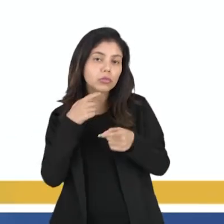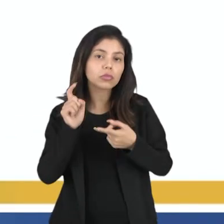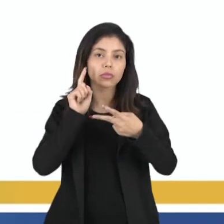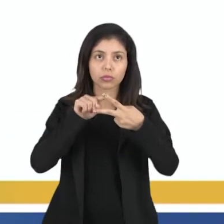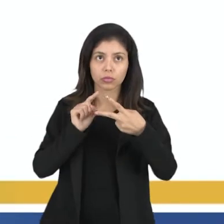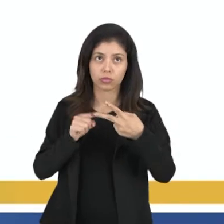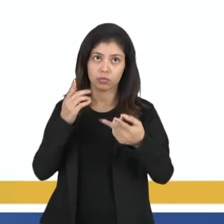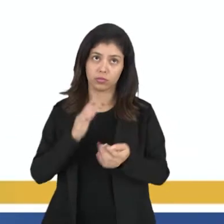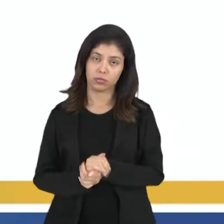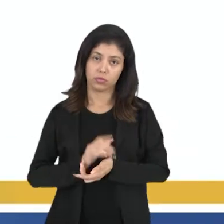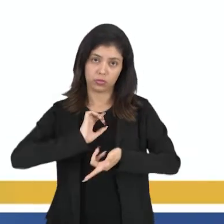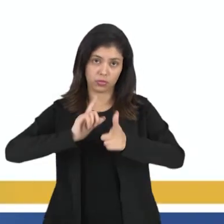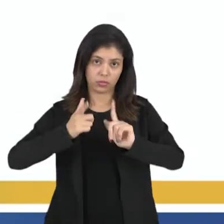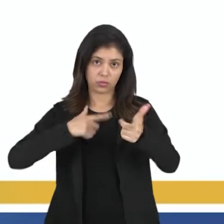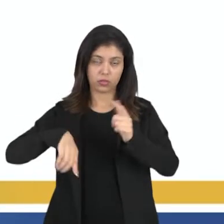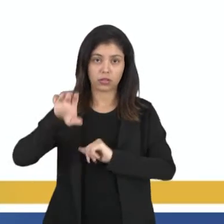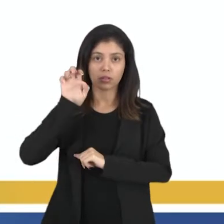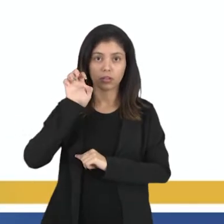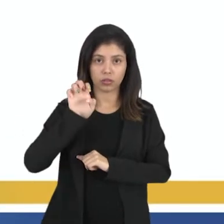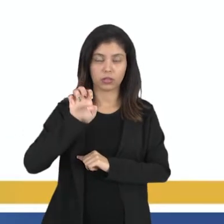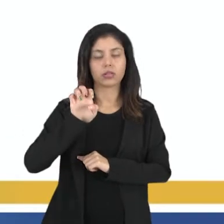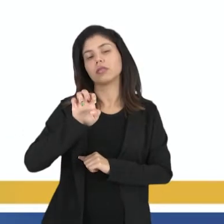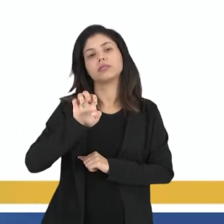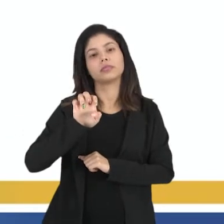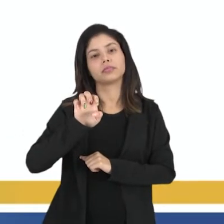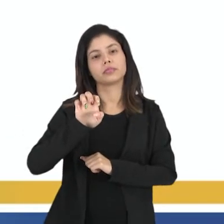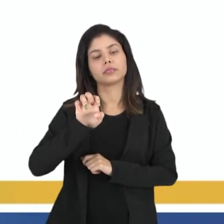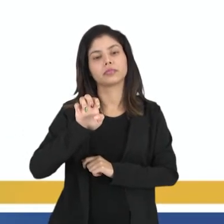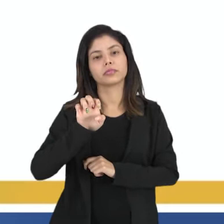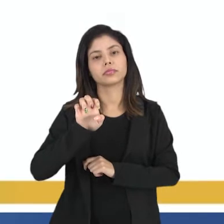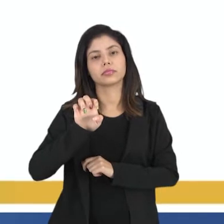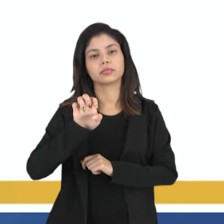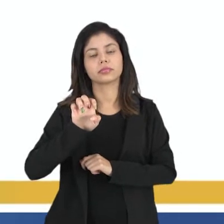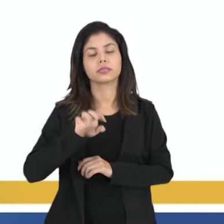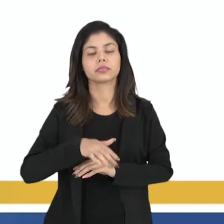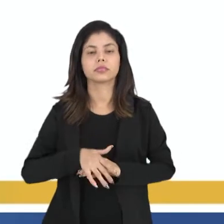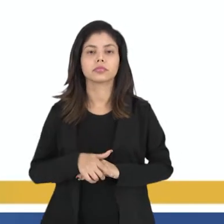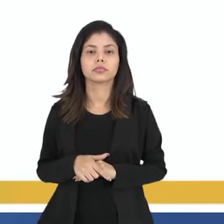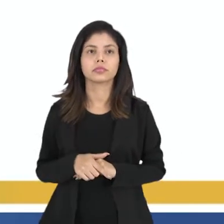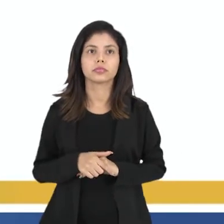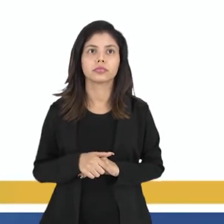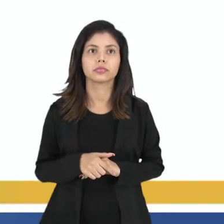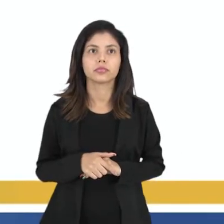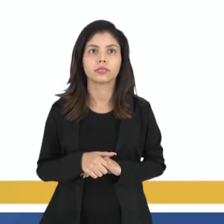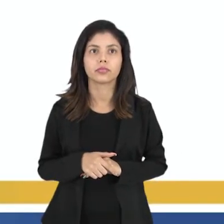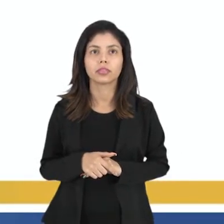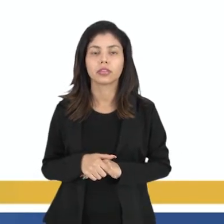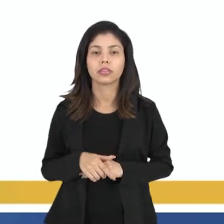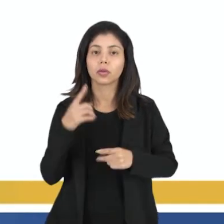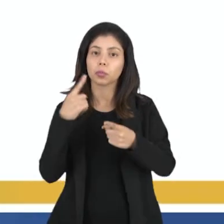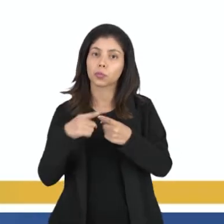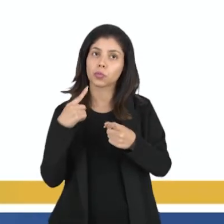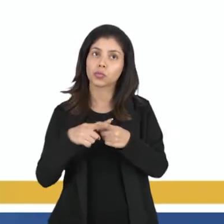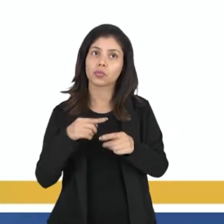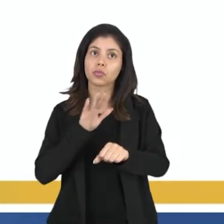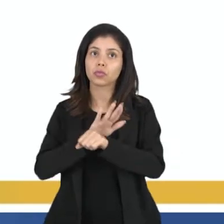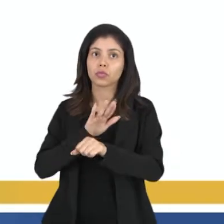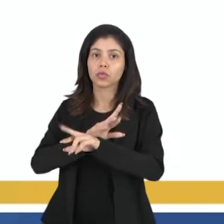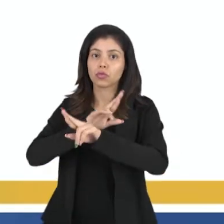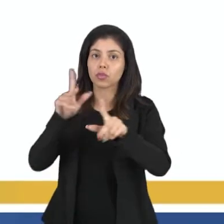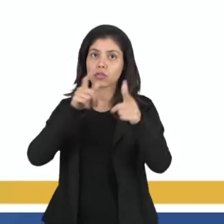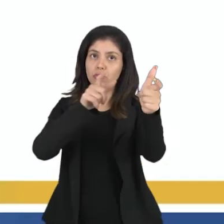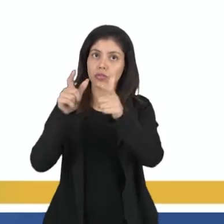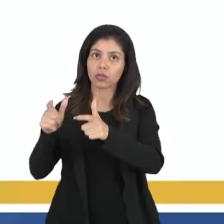2 questões, mas a questão certa para nós hoje é a E, porque atribui